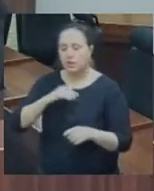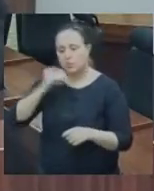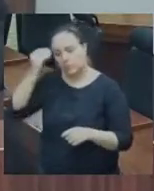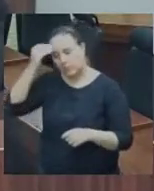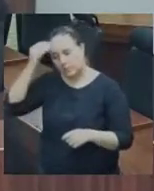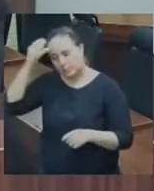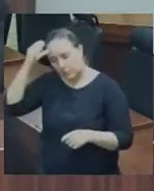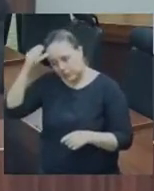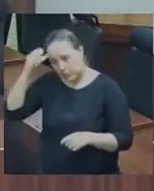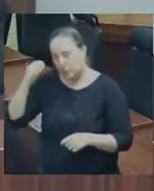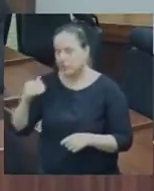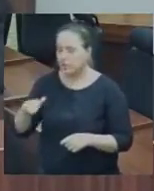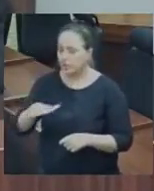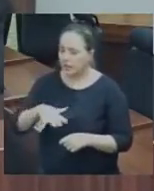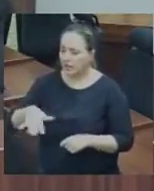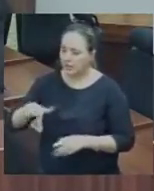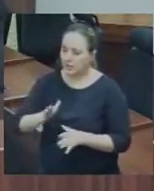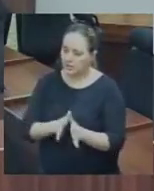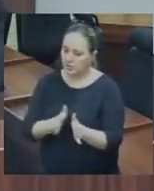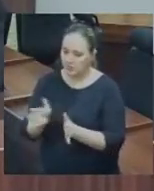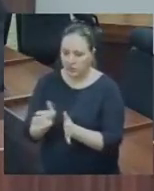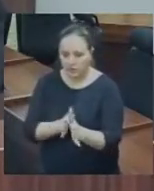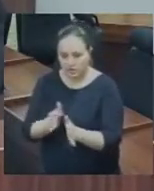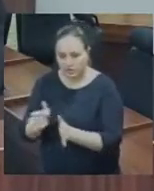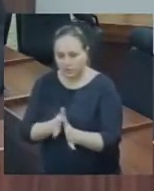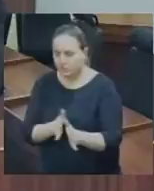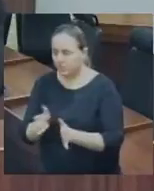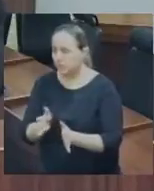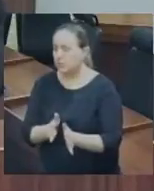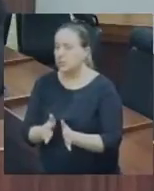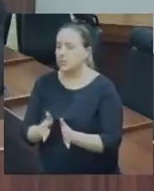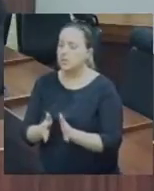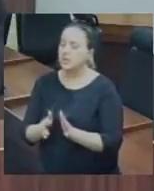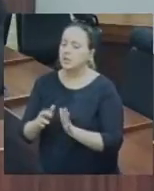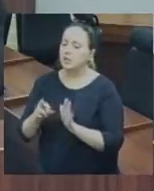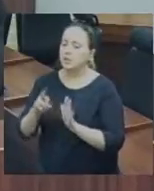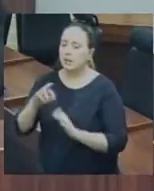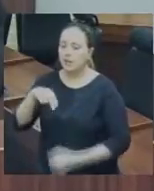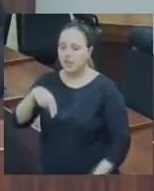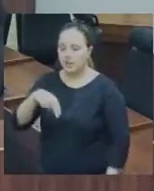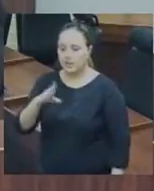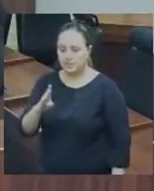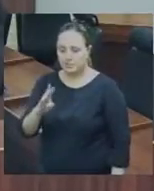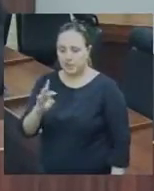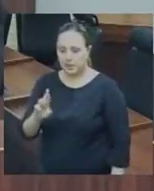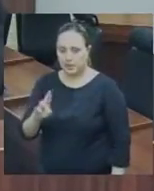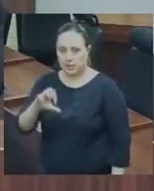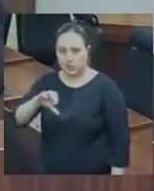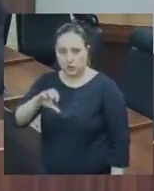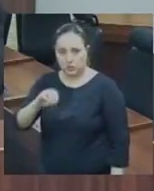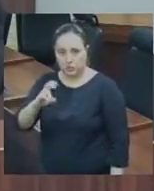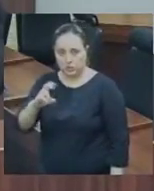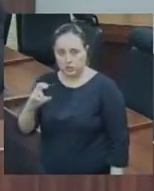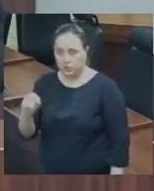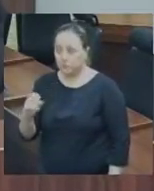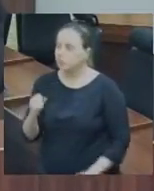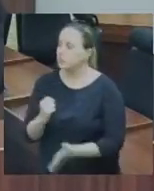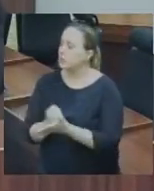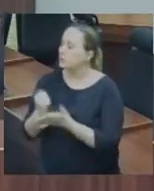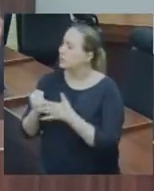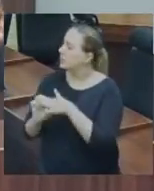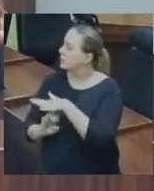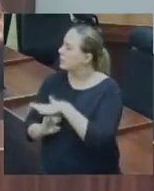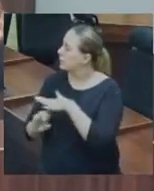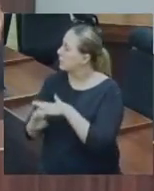de da norma nbr 9050 provavelmente experiência foi contratada uma empresa e ela